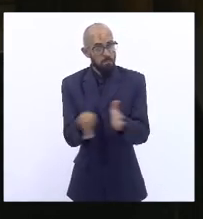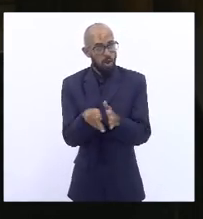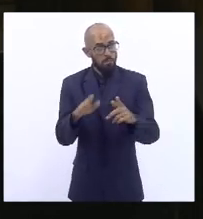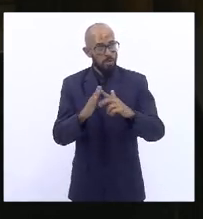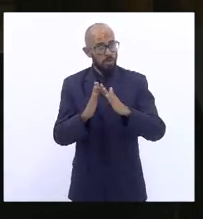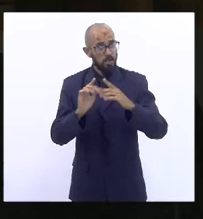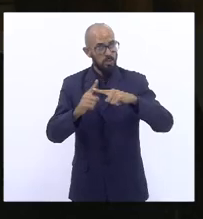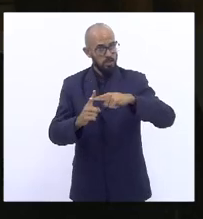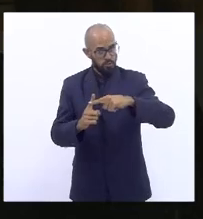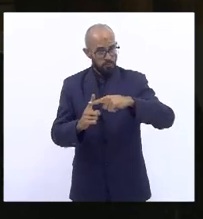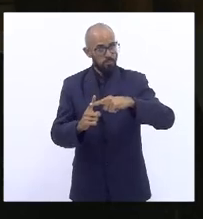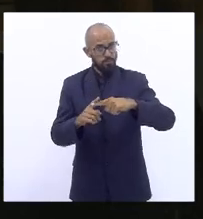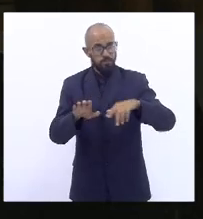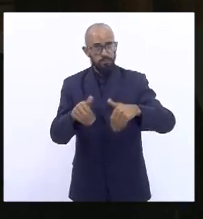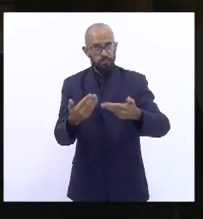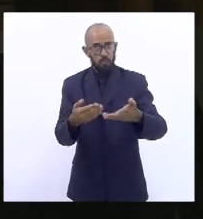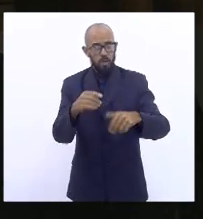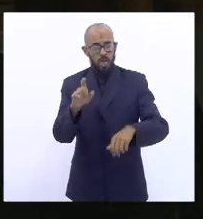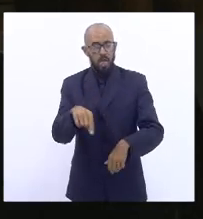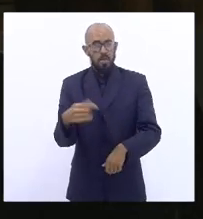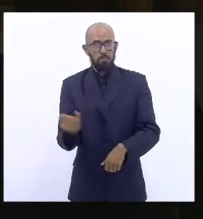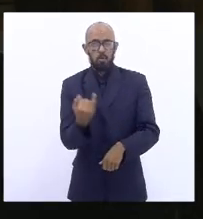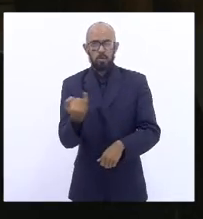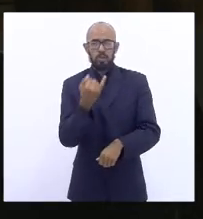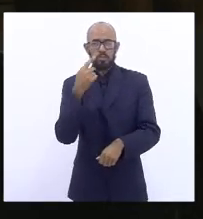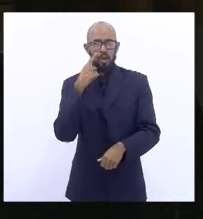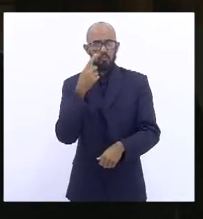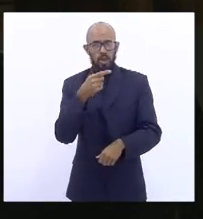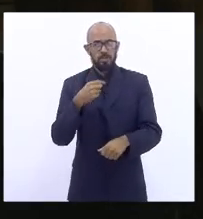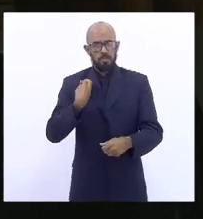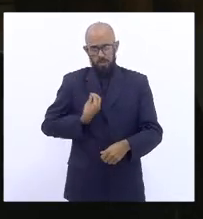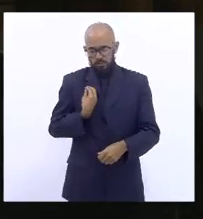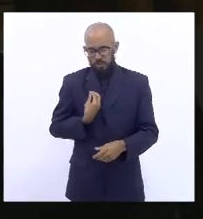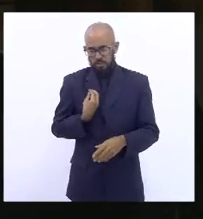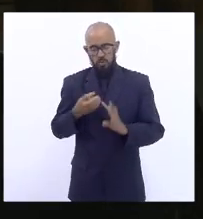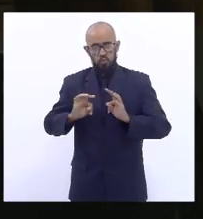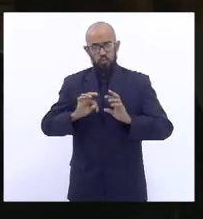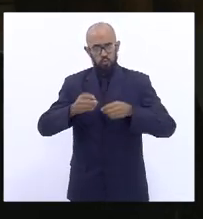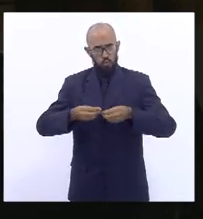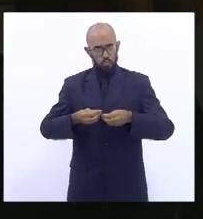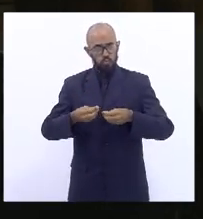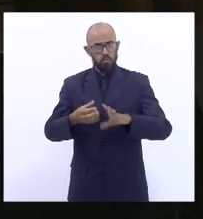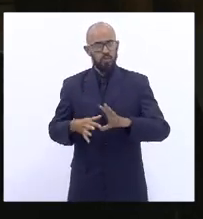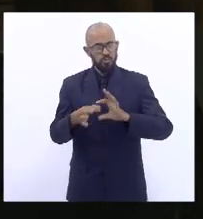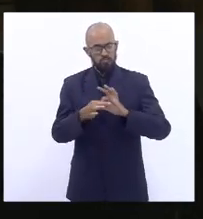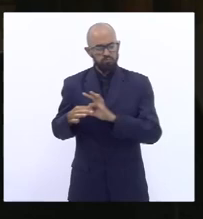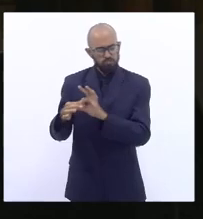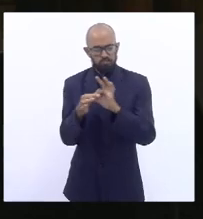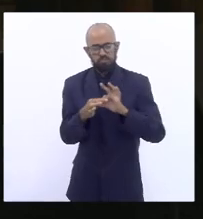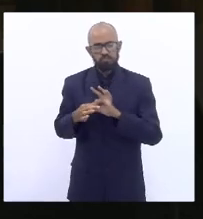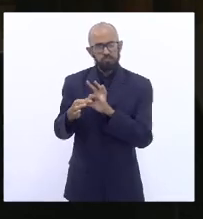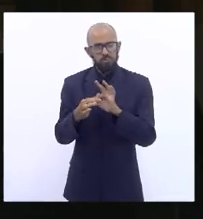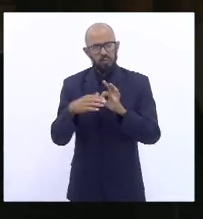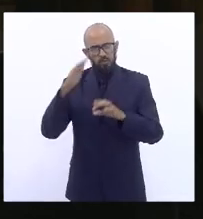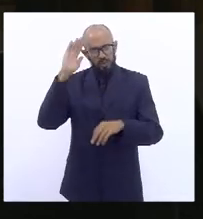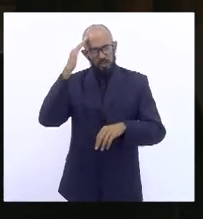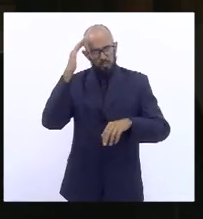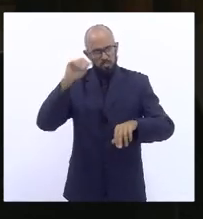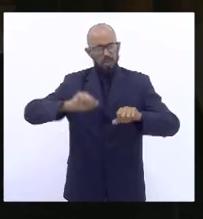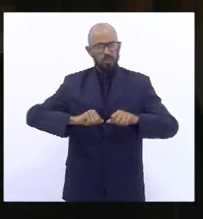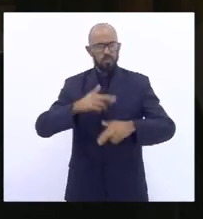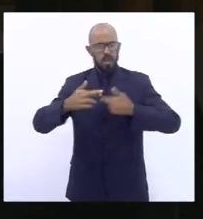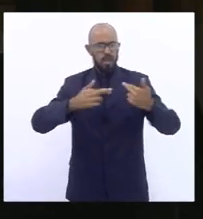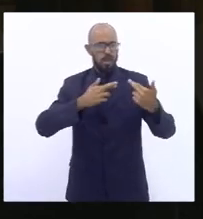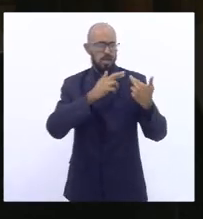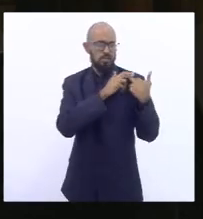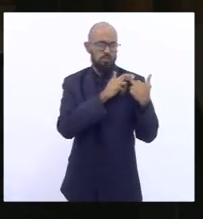essa participação tão ampla, que mostra o engajamento e o compromisso e a compreensão da responsabilidade compartilhada